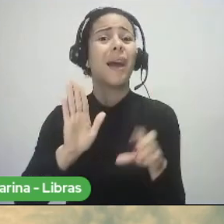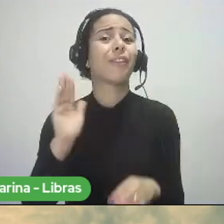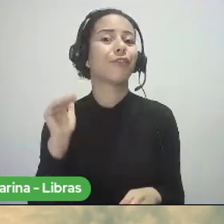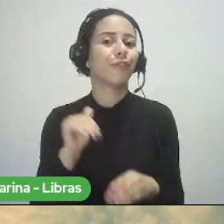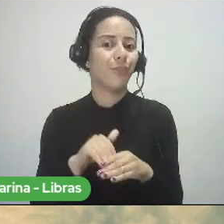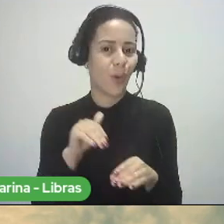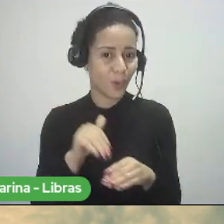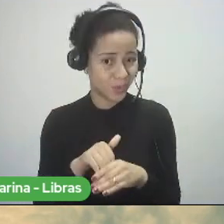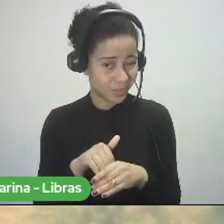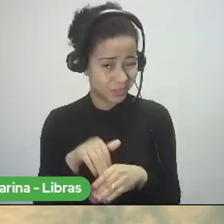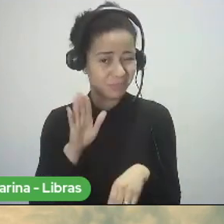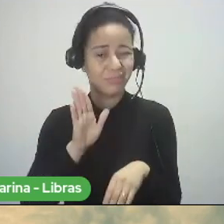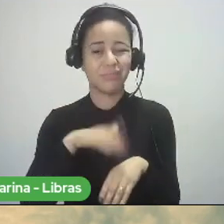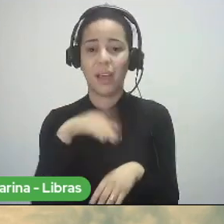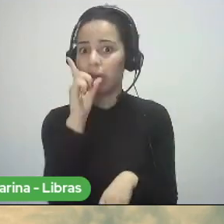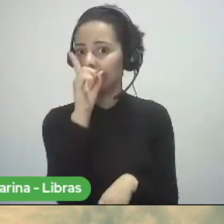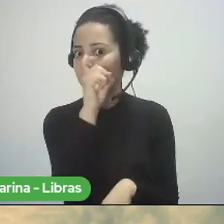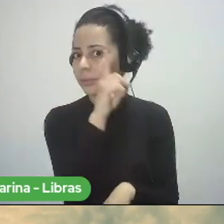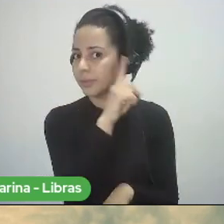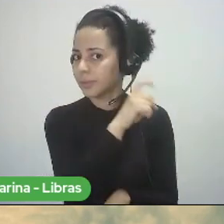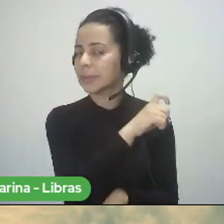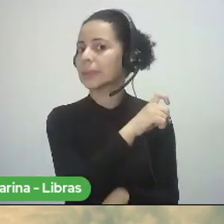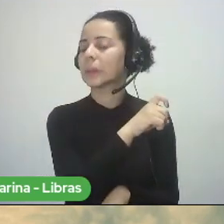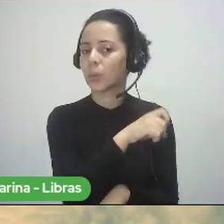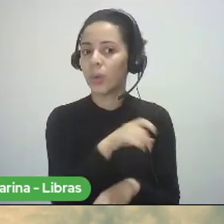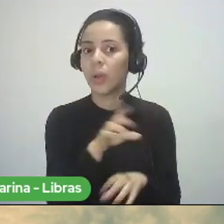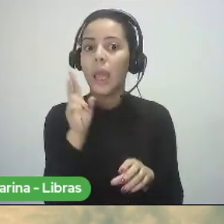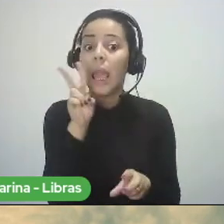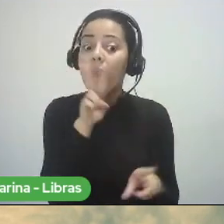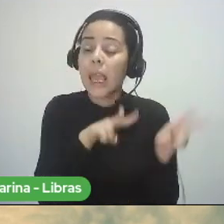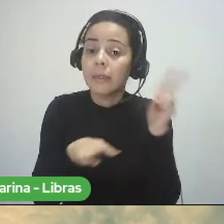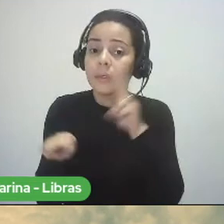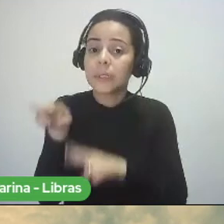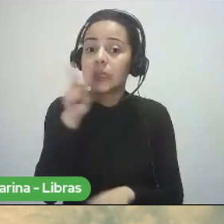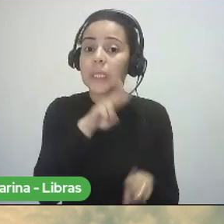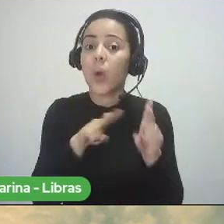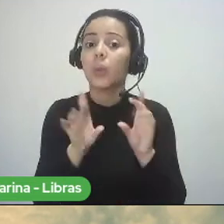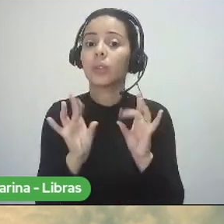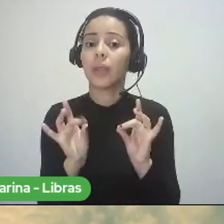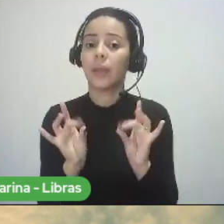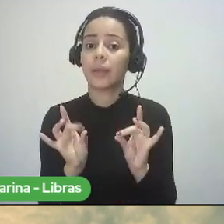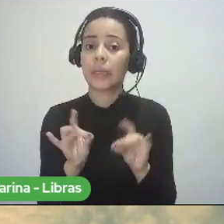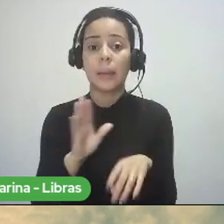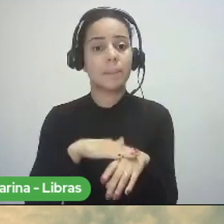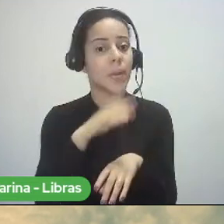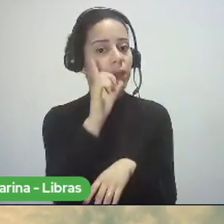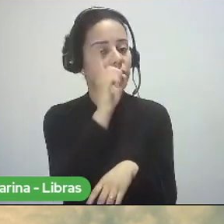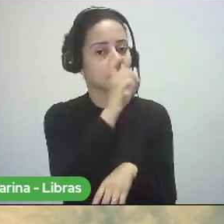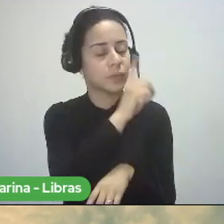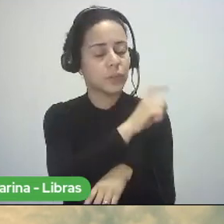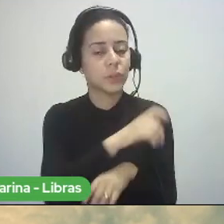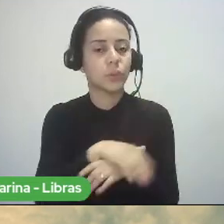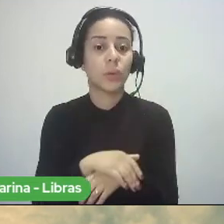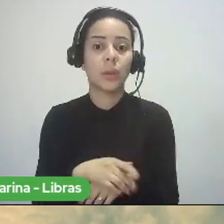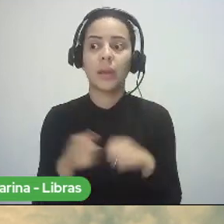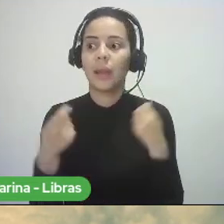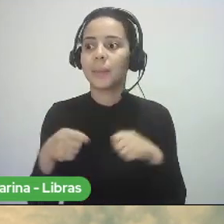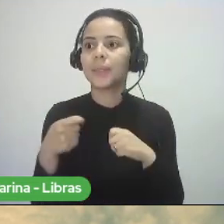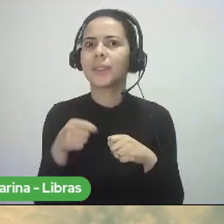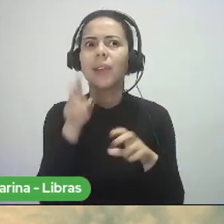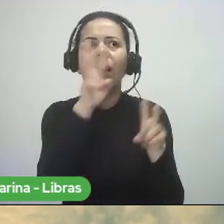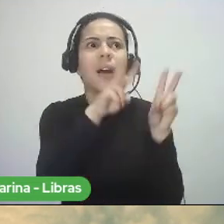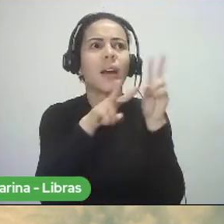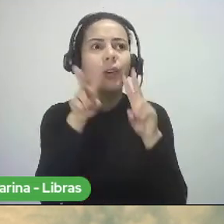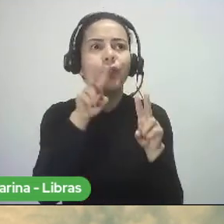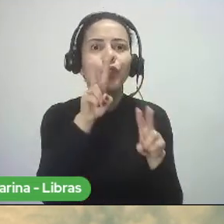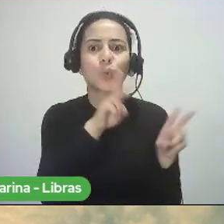revisão técnica, aí a gente tem um problema, tá? A gente pode ir para votação visual, a pessoa